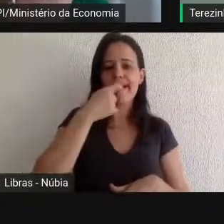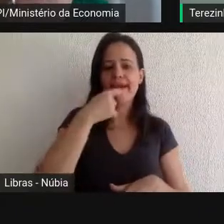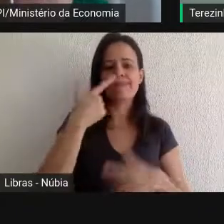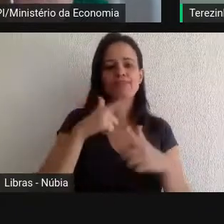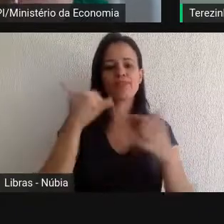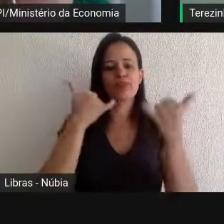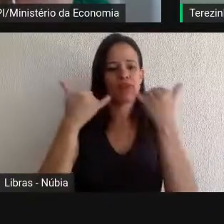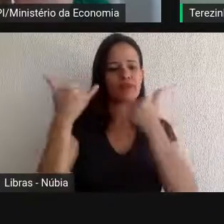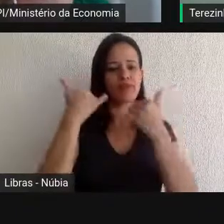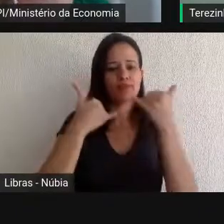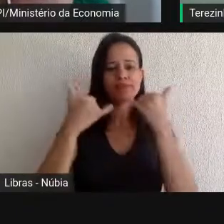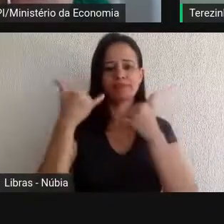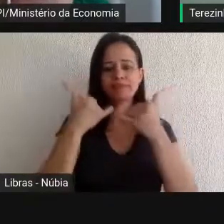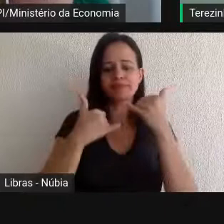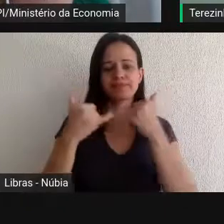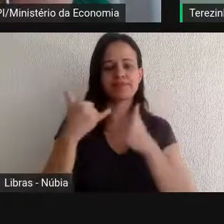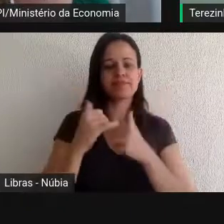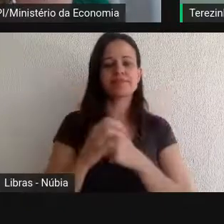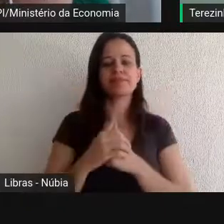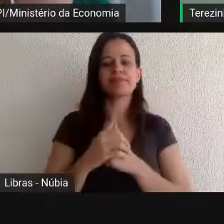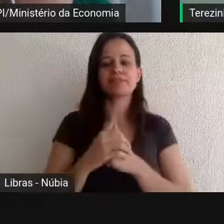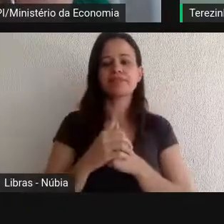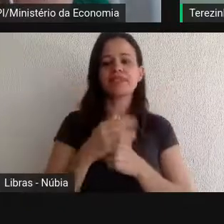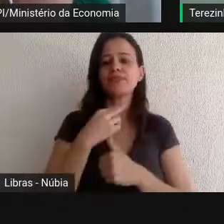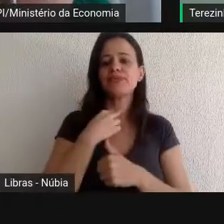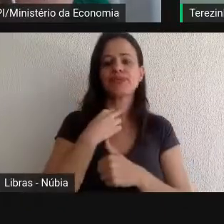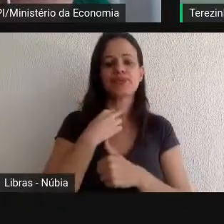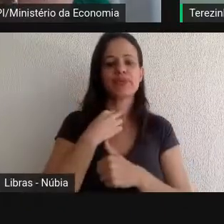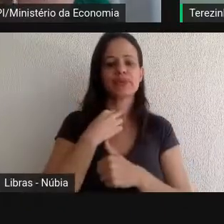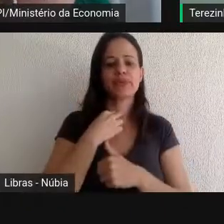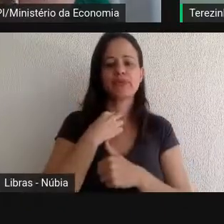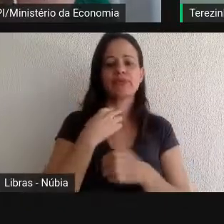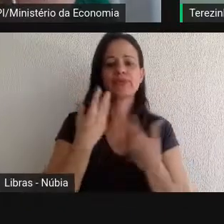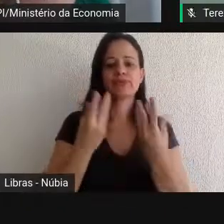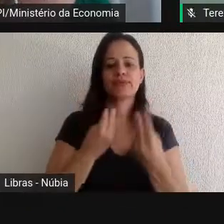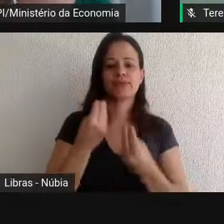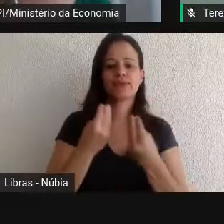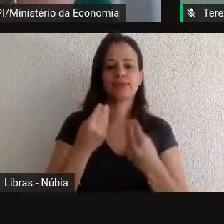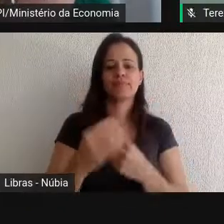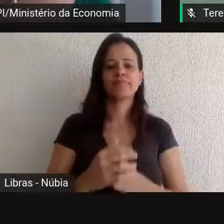para responder, mas pode opinar, né, a respeito disso.